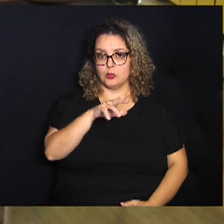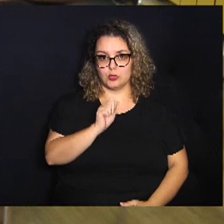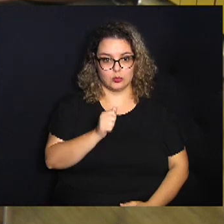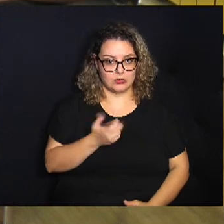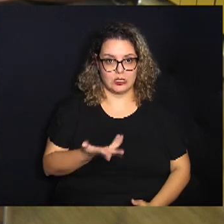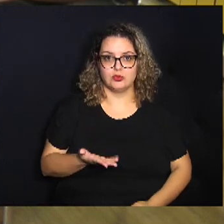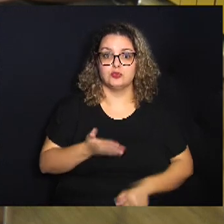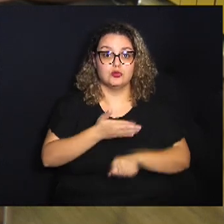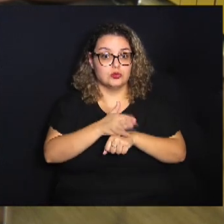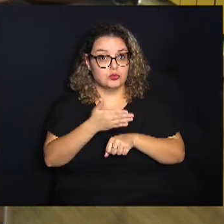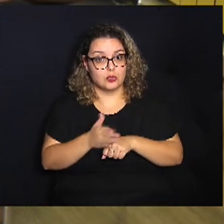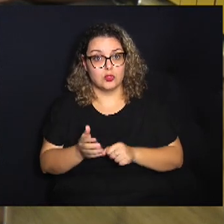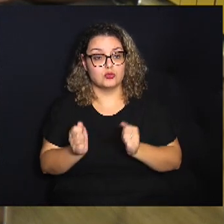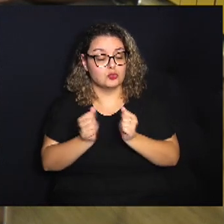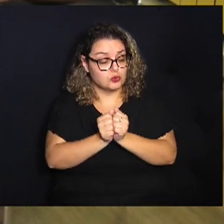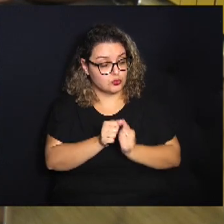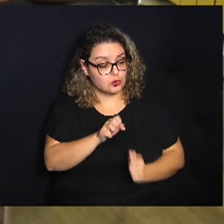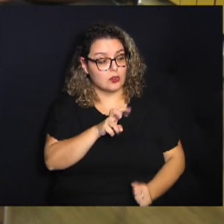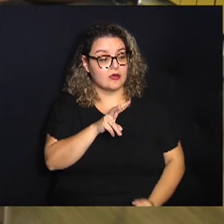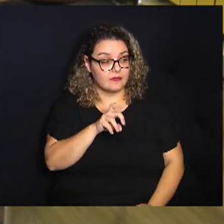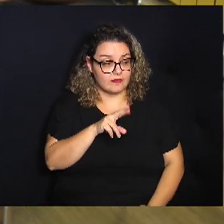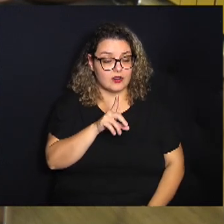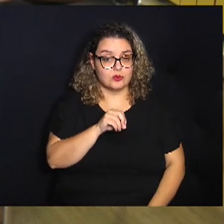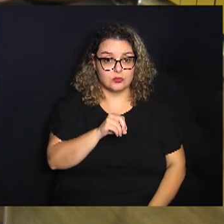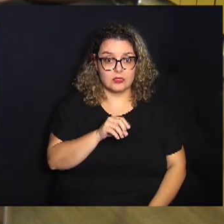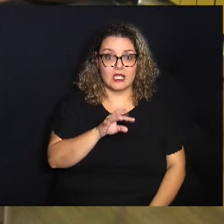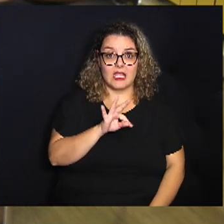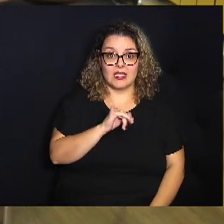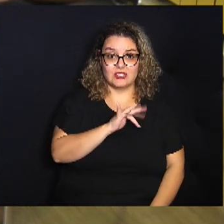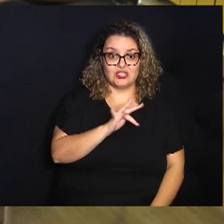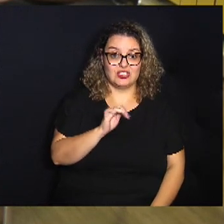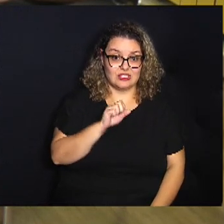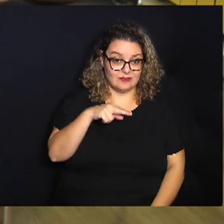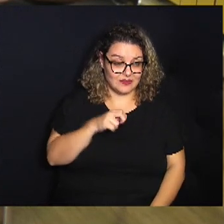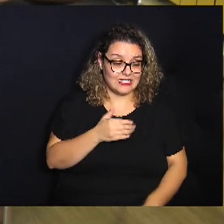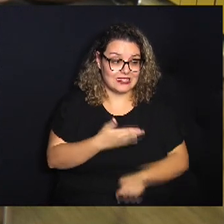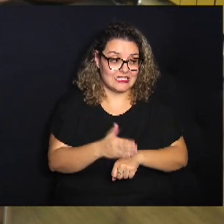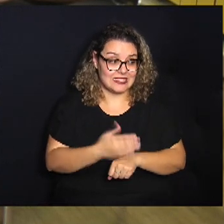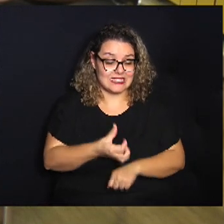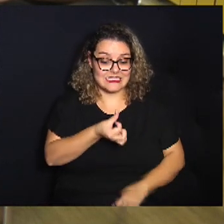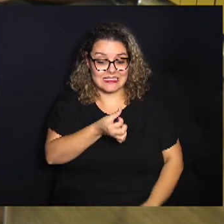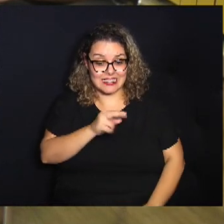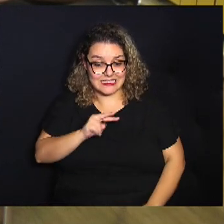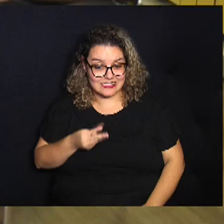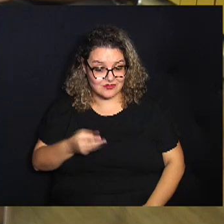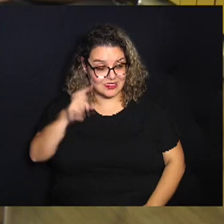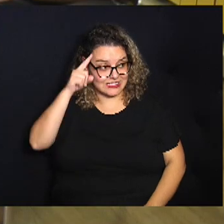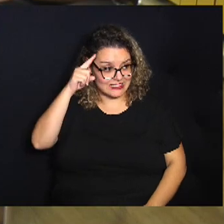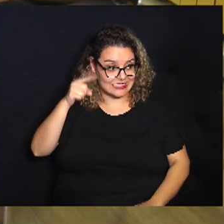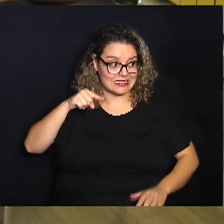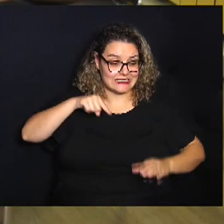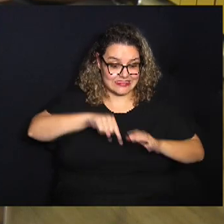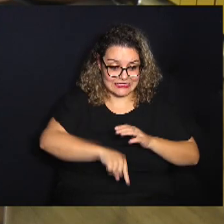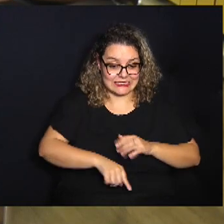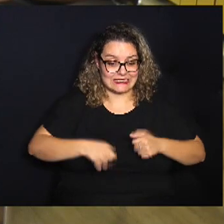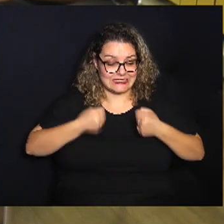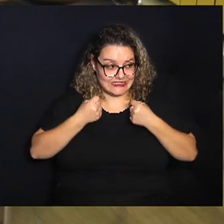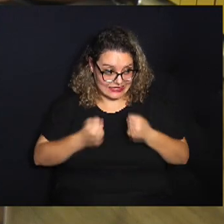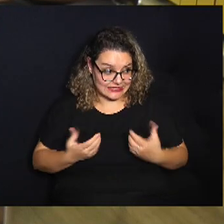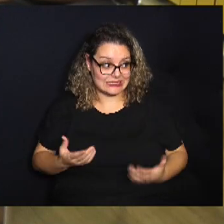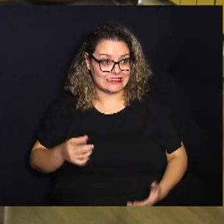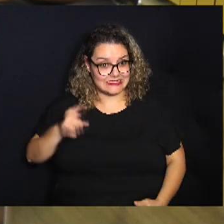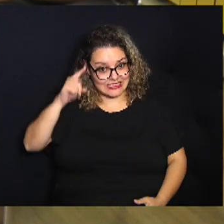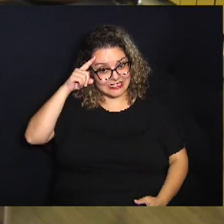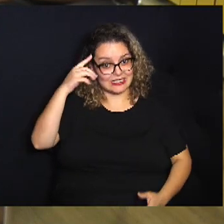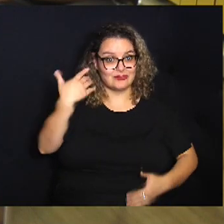do treinamento ali, que o Evandro falou que a Tiffany treina 6 vezes por dia. É uma rotina intensa, é um dia após